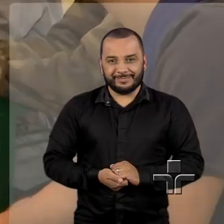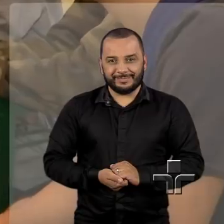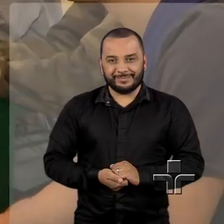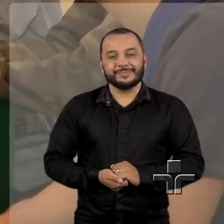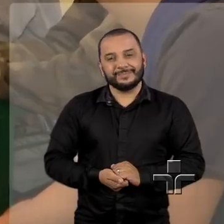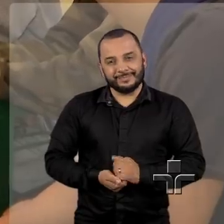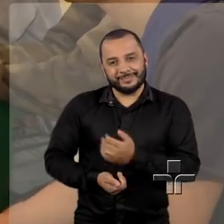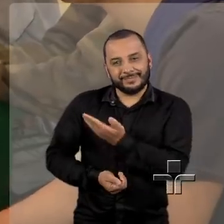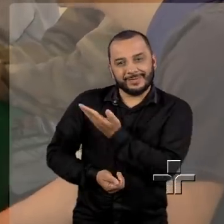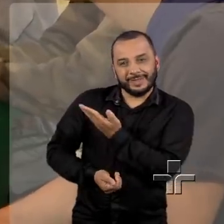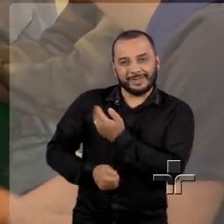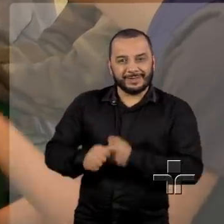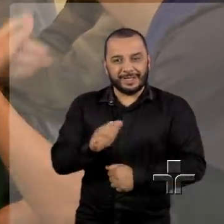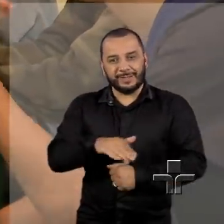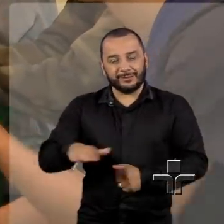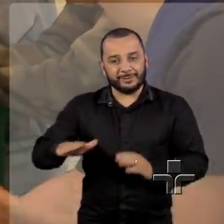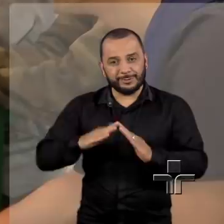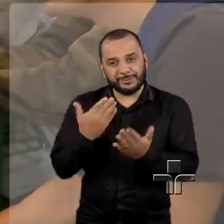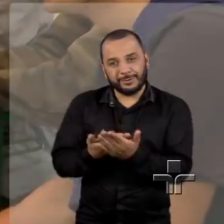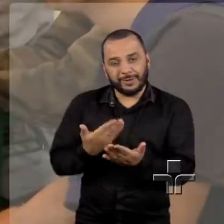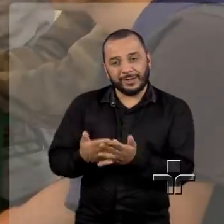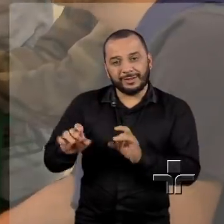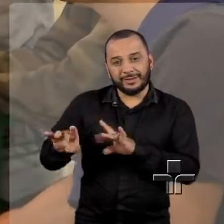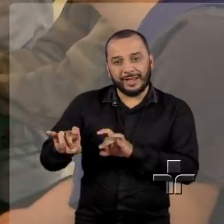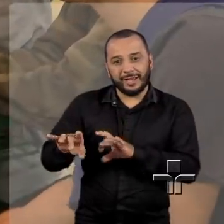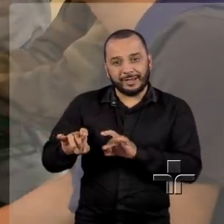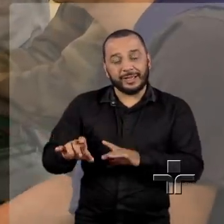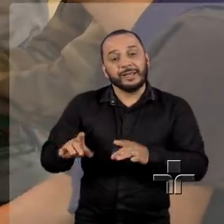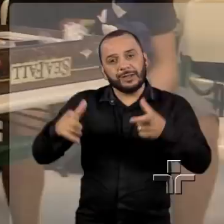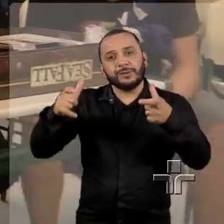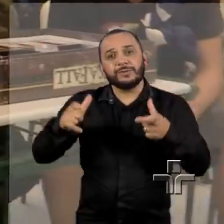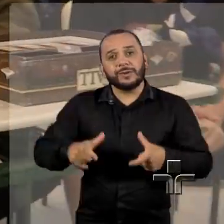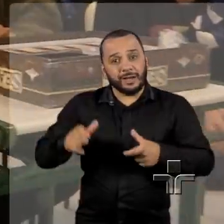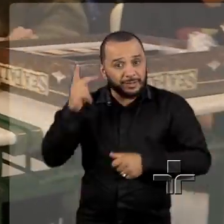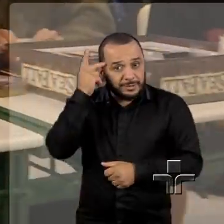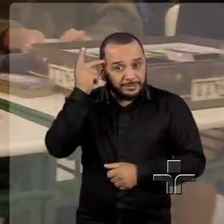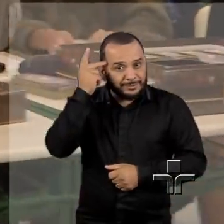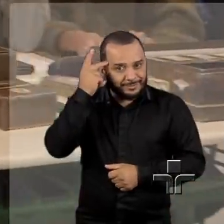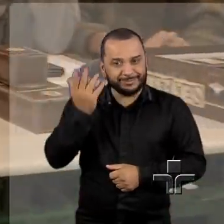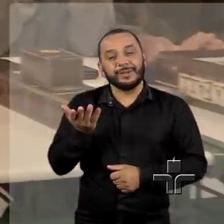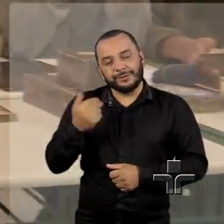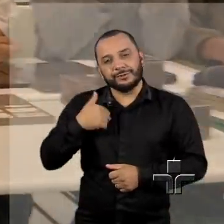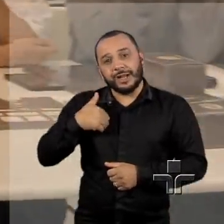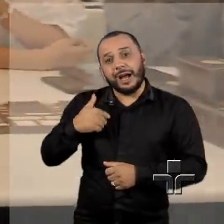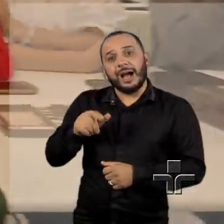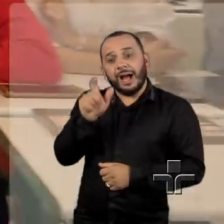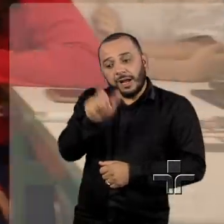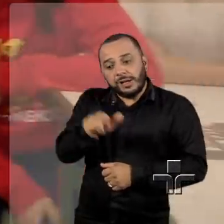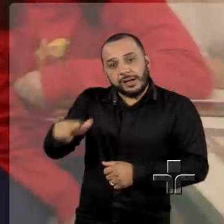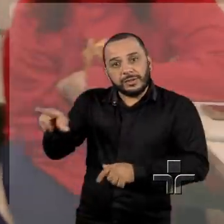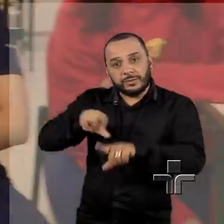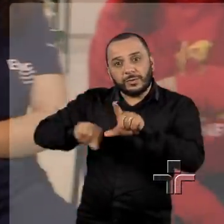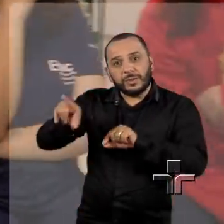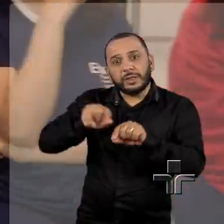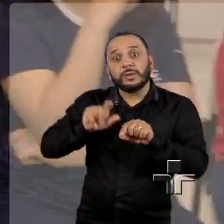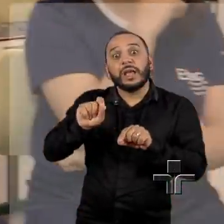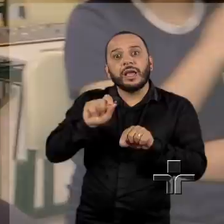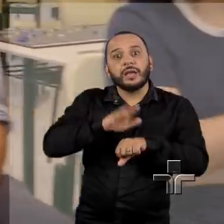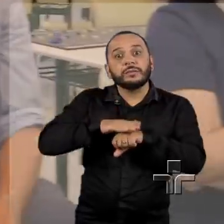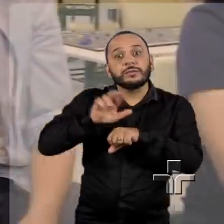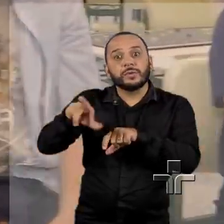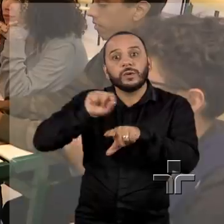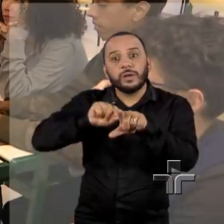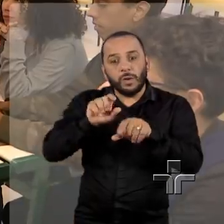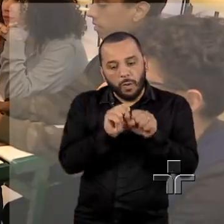Esses alunos da Escola Técnica Estadual Parque da Juventude, na zona norte de São Paulo, foram escolhidos pela ONU numa campanha